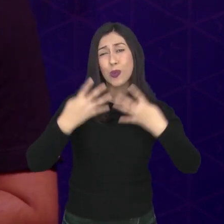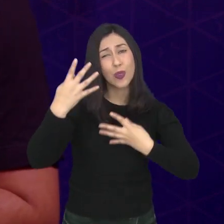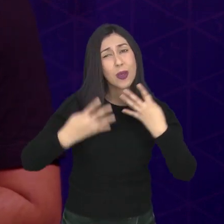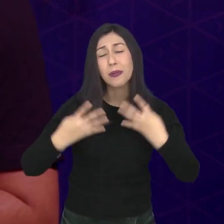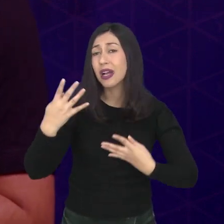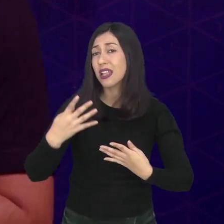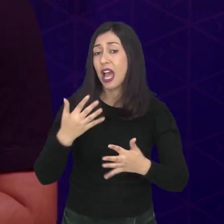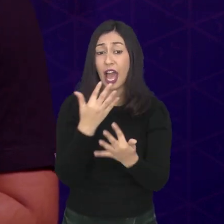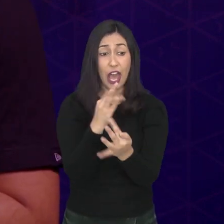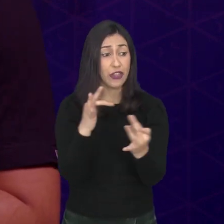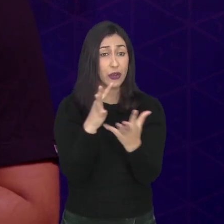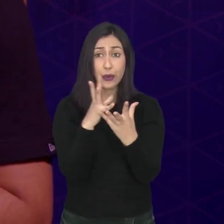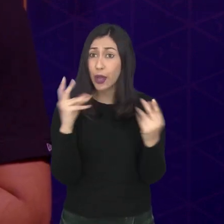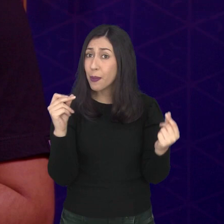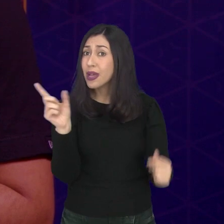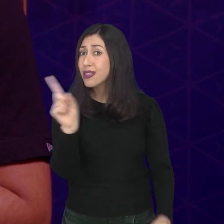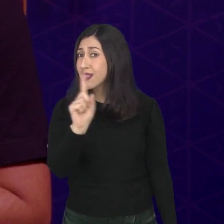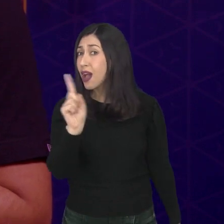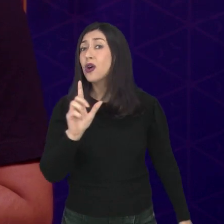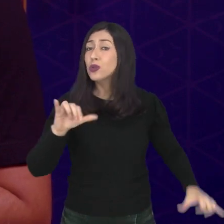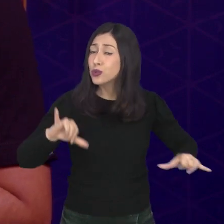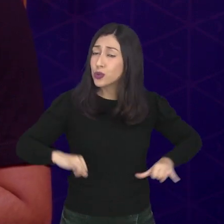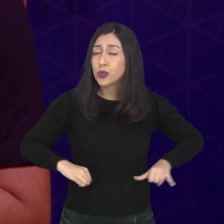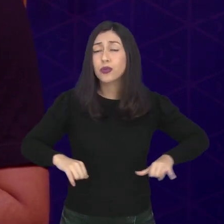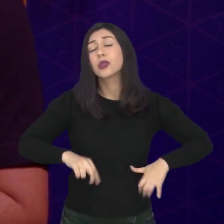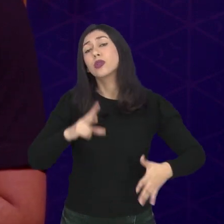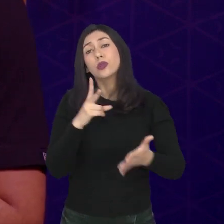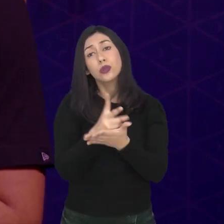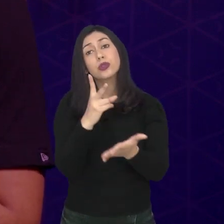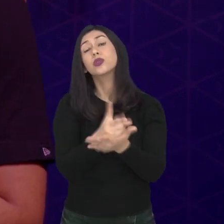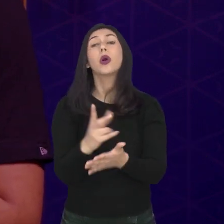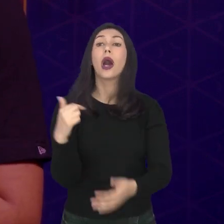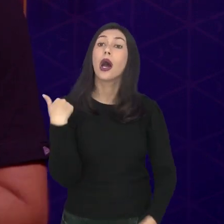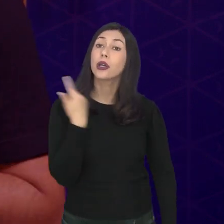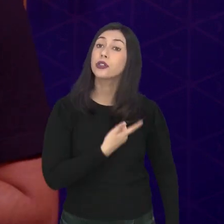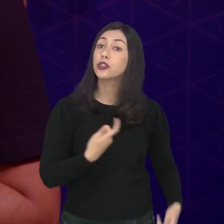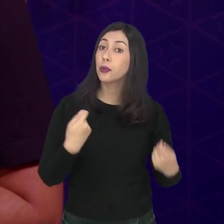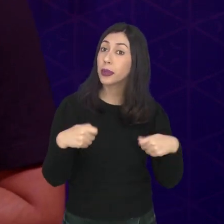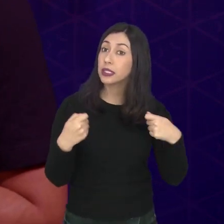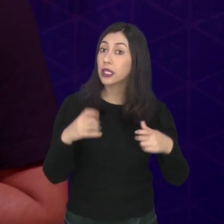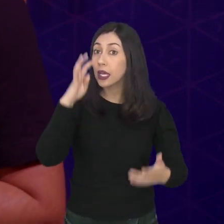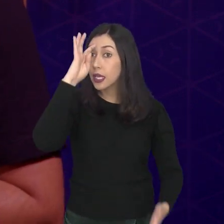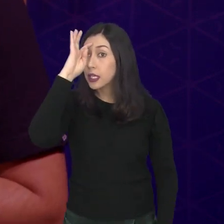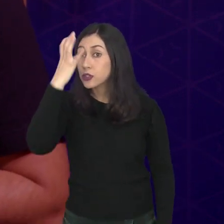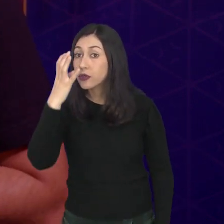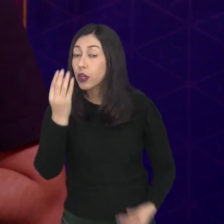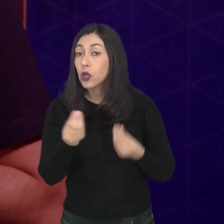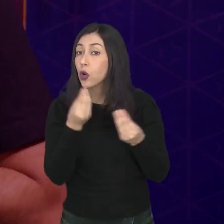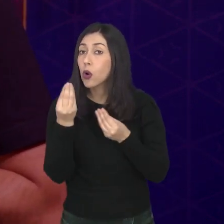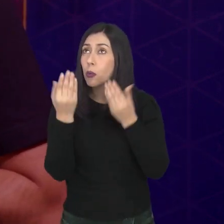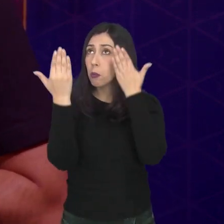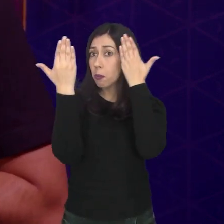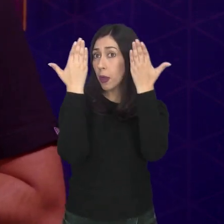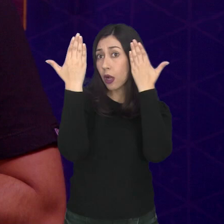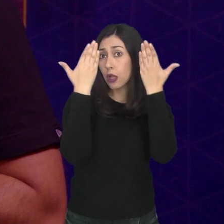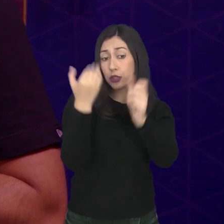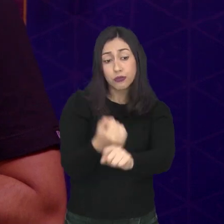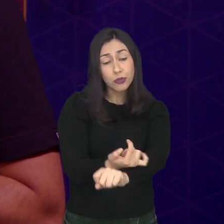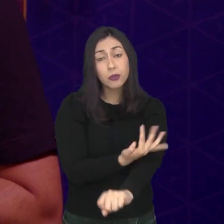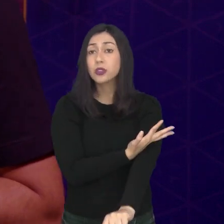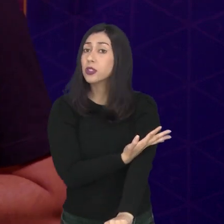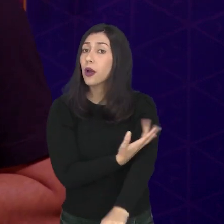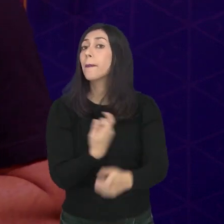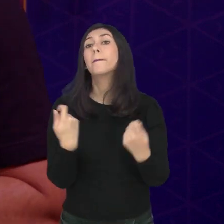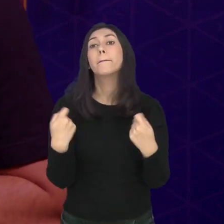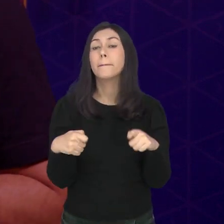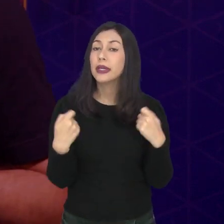acabar com a dor e com o sofrimento, né? A gente precisa trabalhar, é um problema psicológico e emocional. Então a